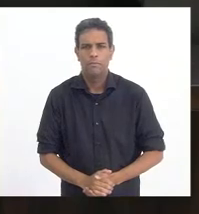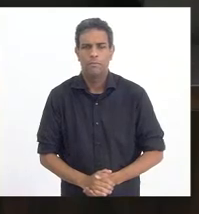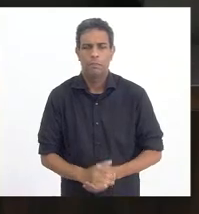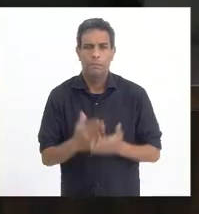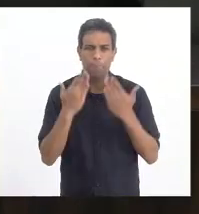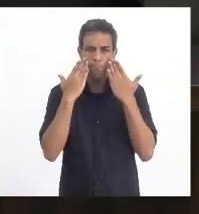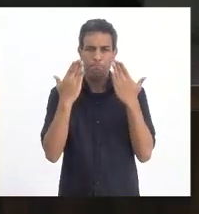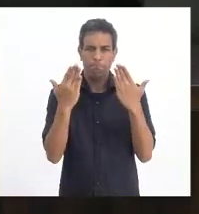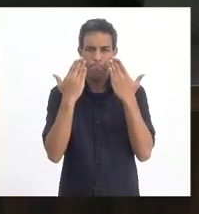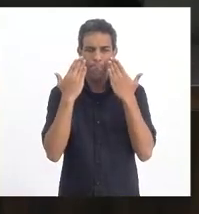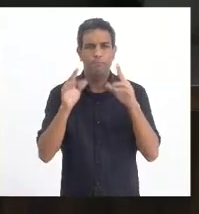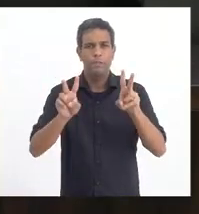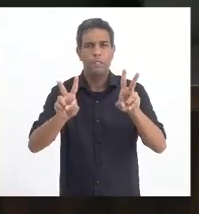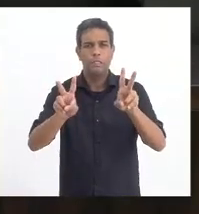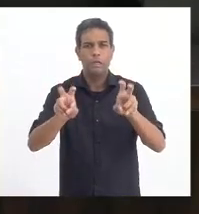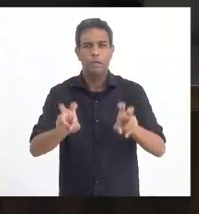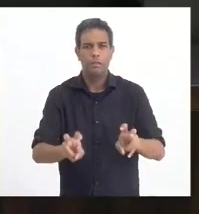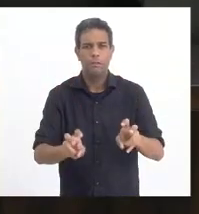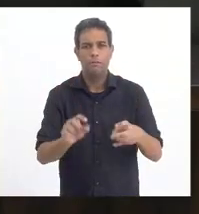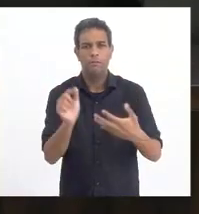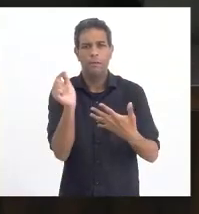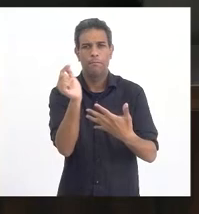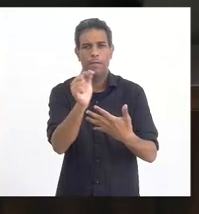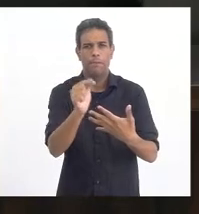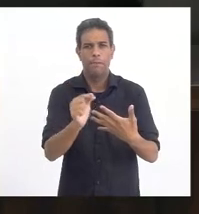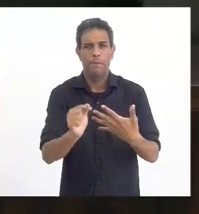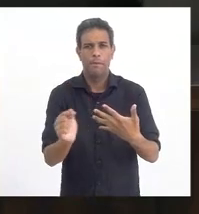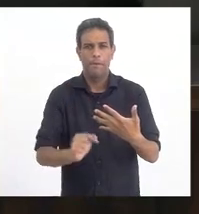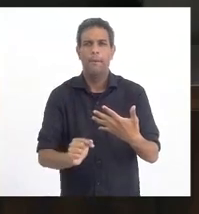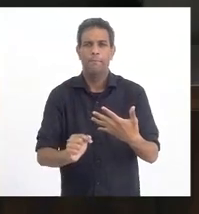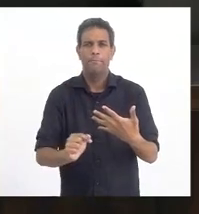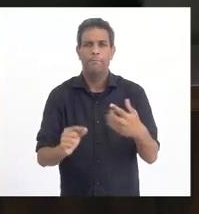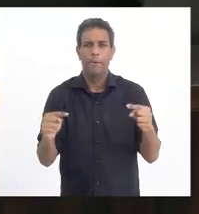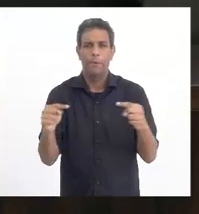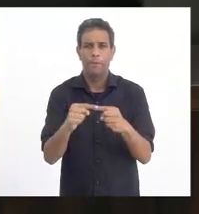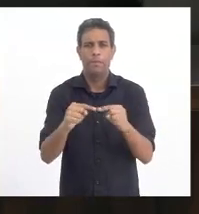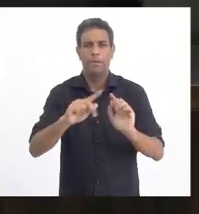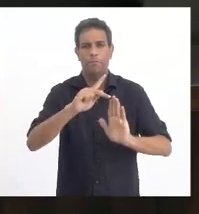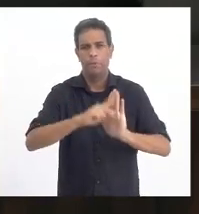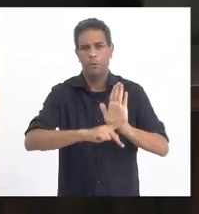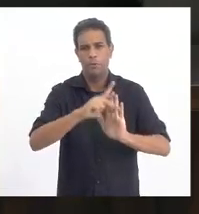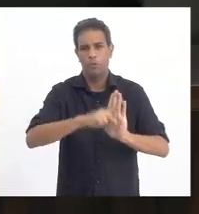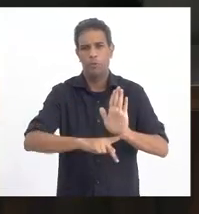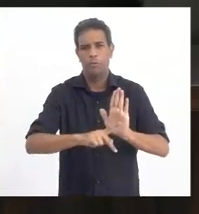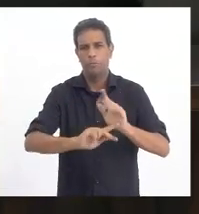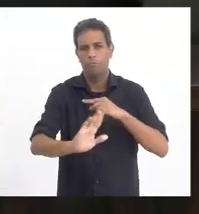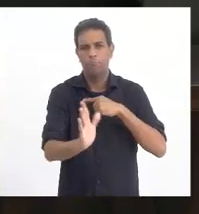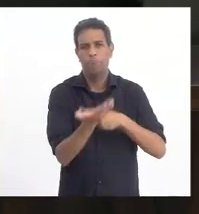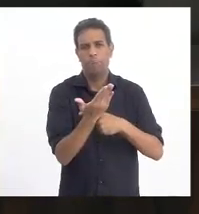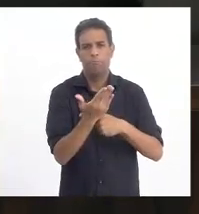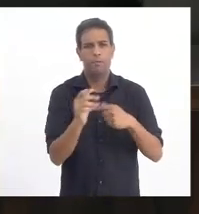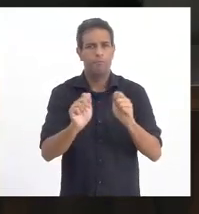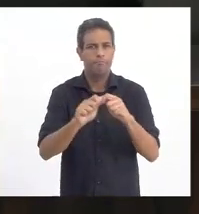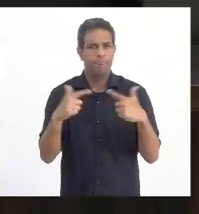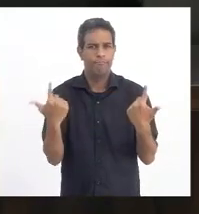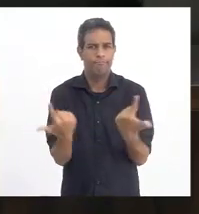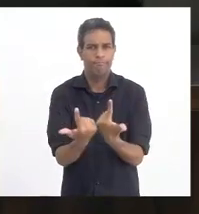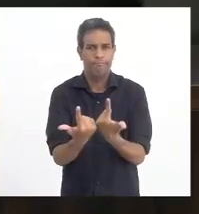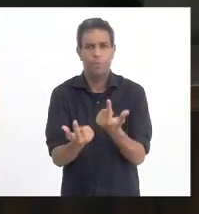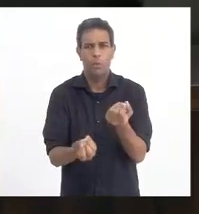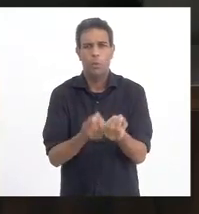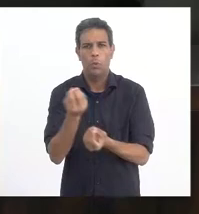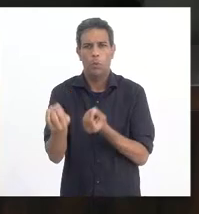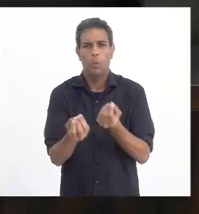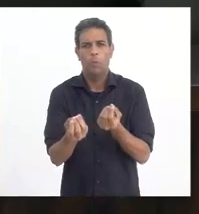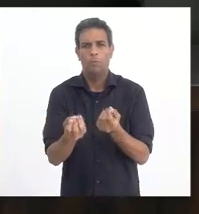exposição sobre os pontos principais deste projeto Eu acho que isso nos ajuda pelo